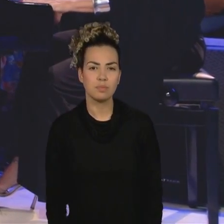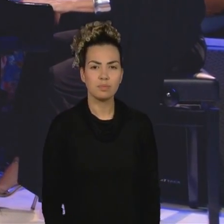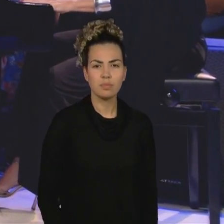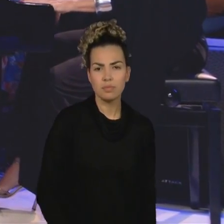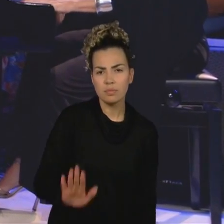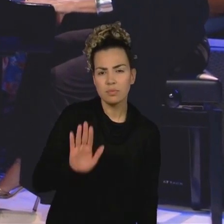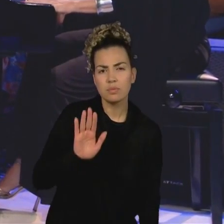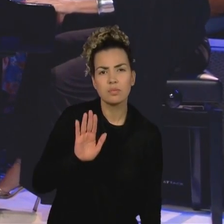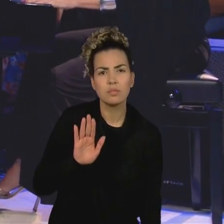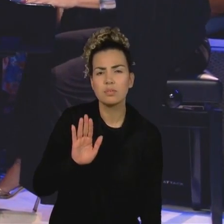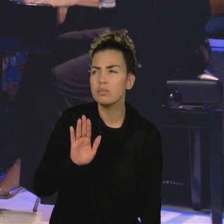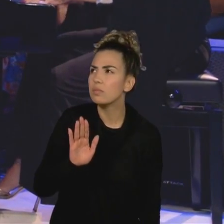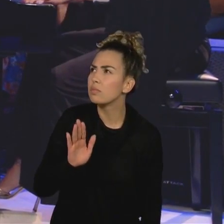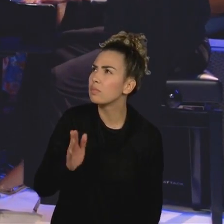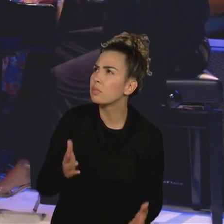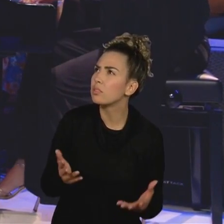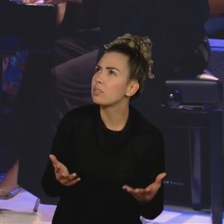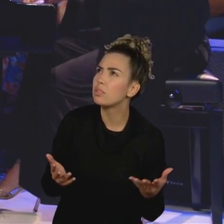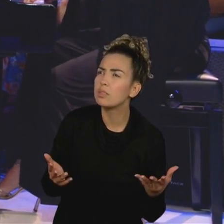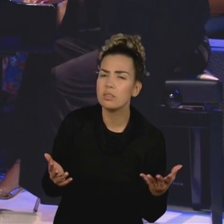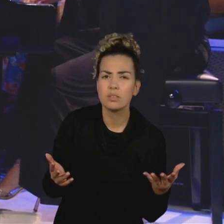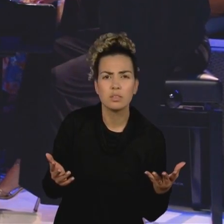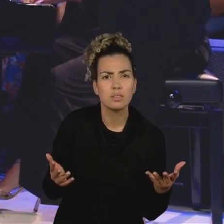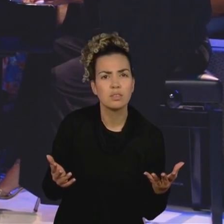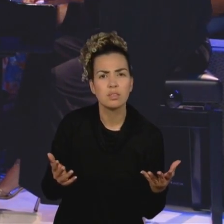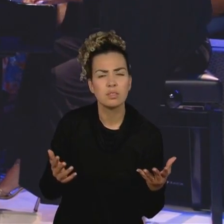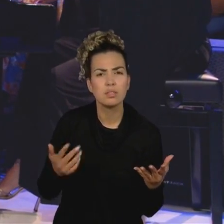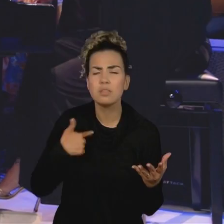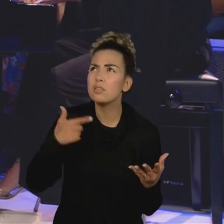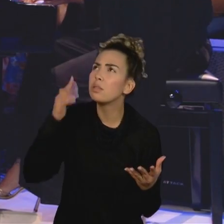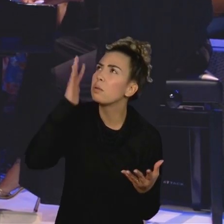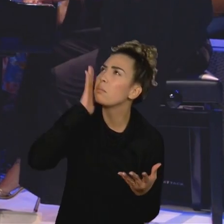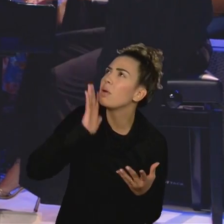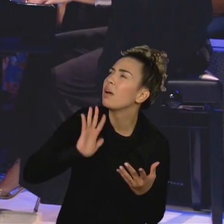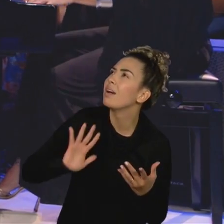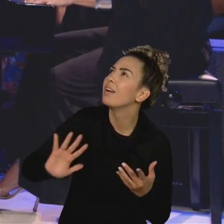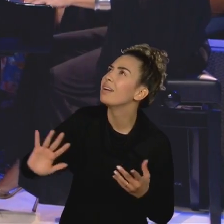Imagine there's no heaven.